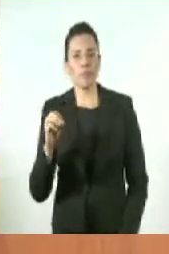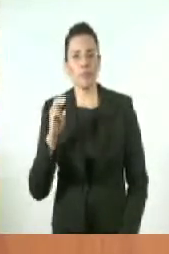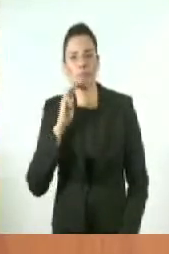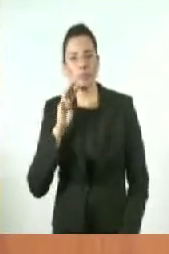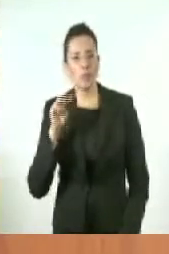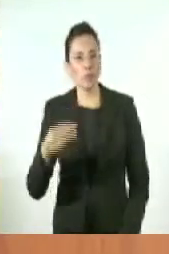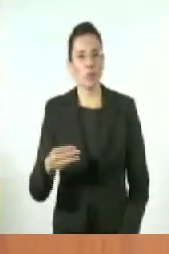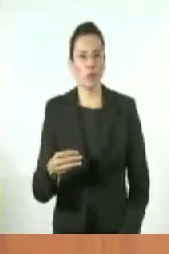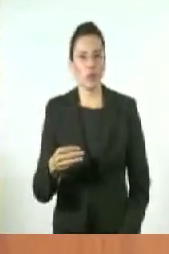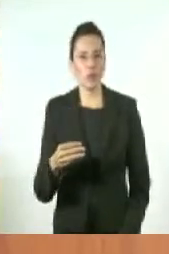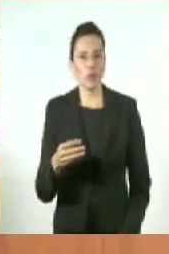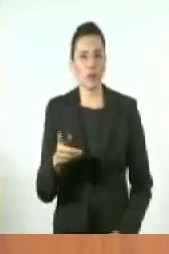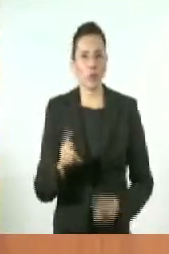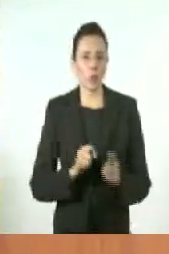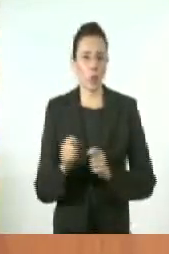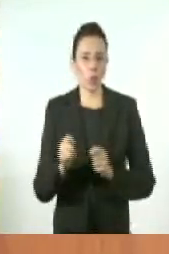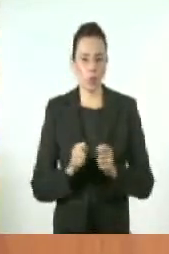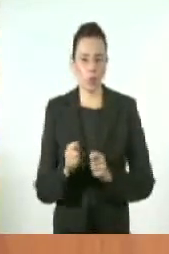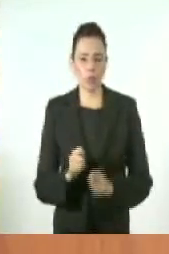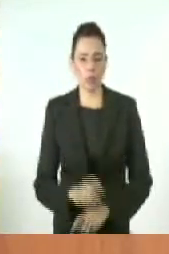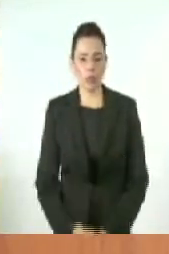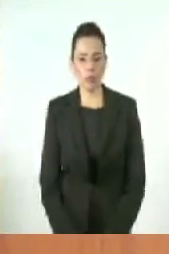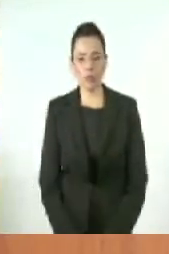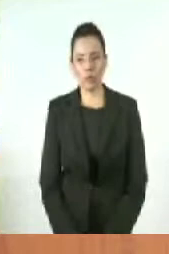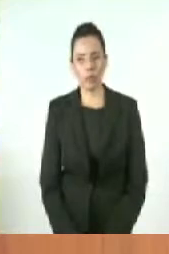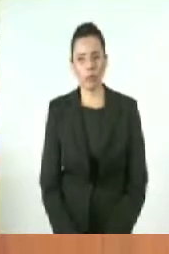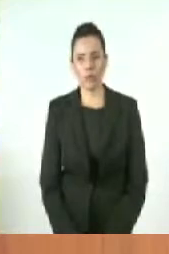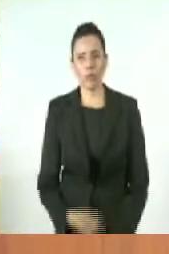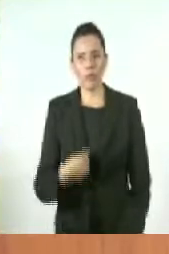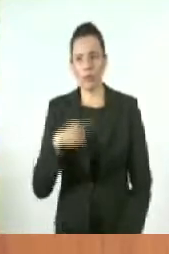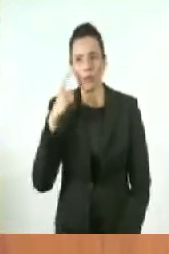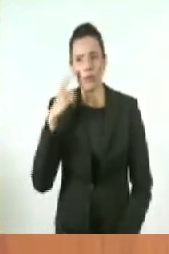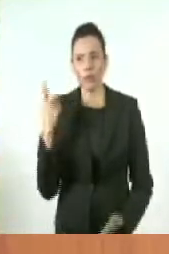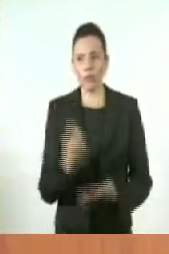economia. Ora, está errado.